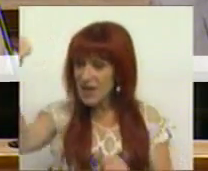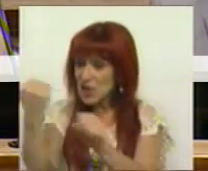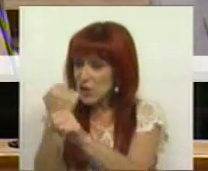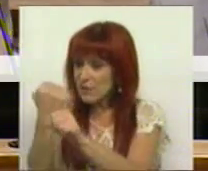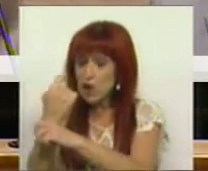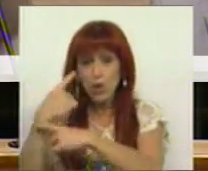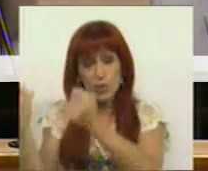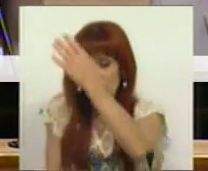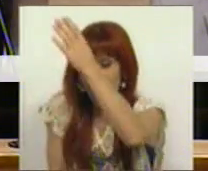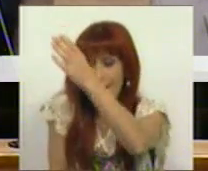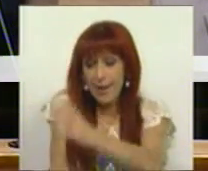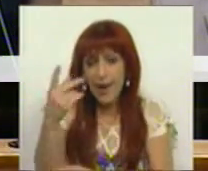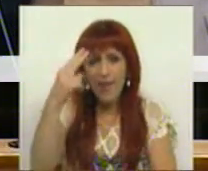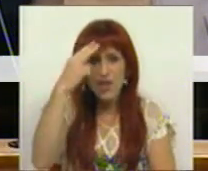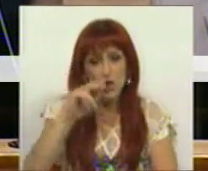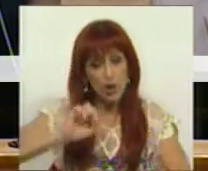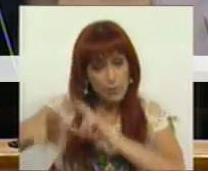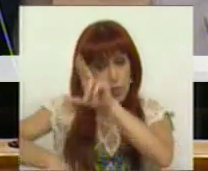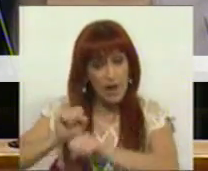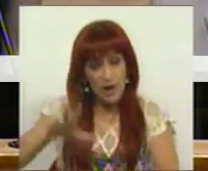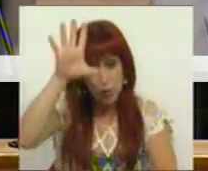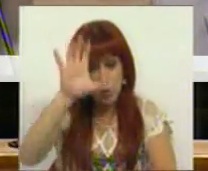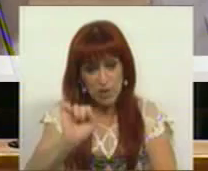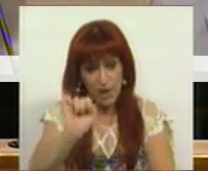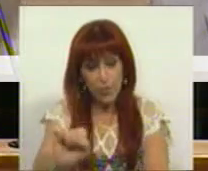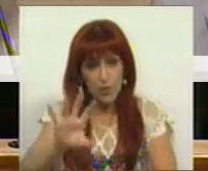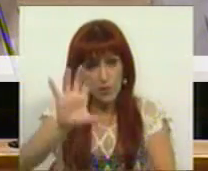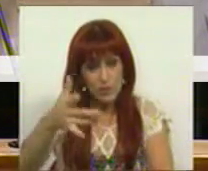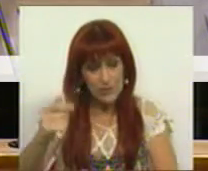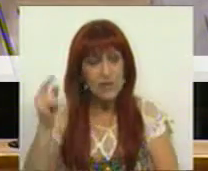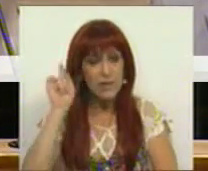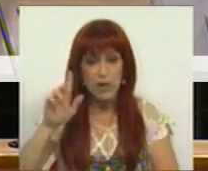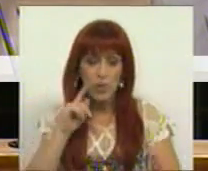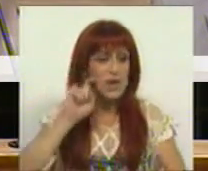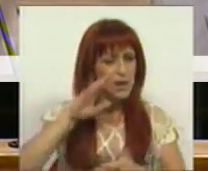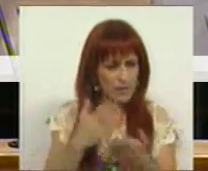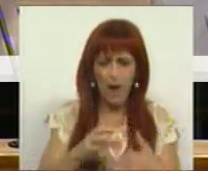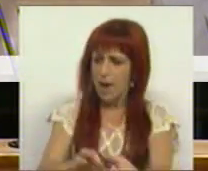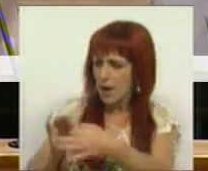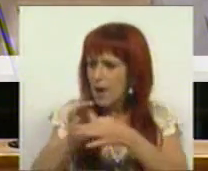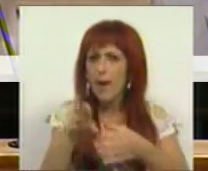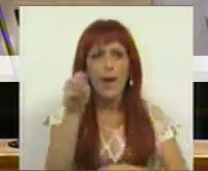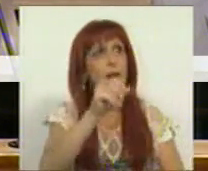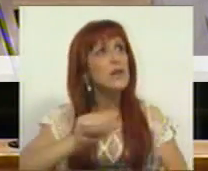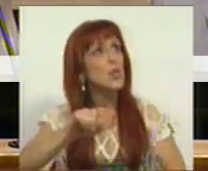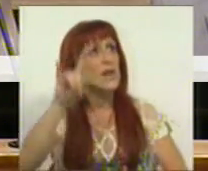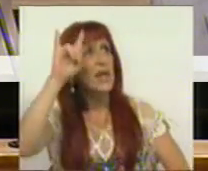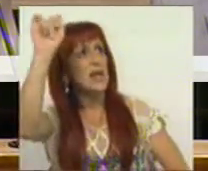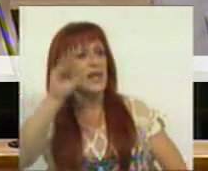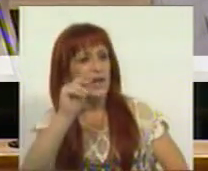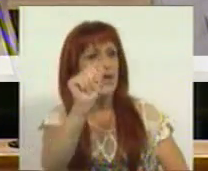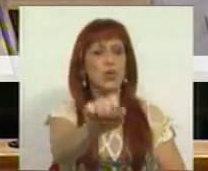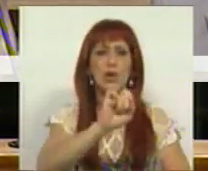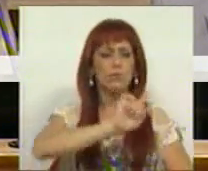serviços públicos criados na história moderna do Estado, fundamental para o assegurar da coesão territorial, da ideia de um